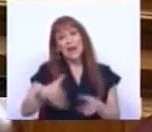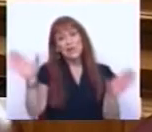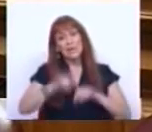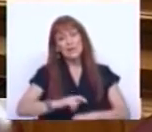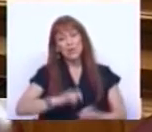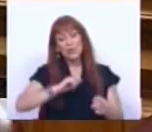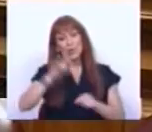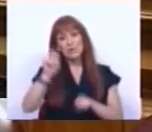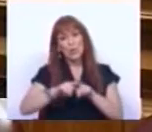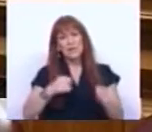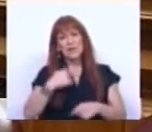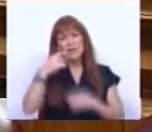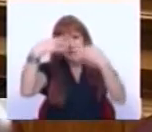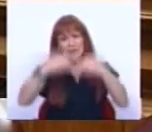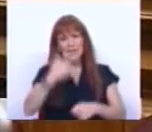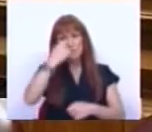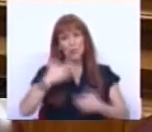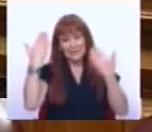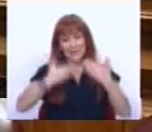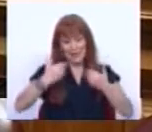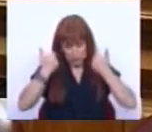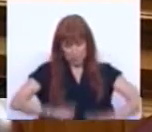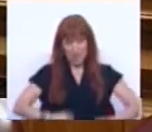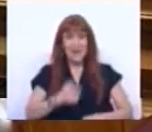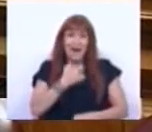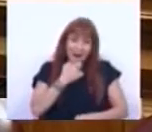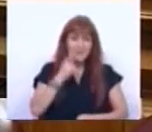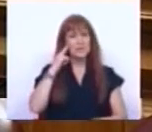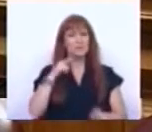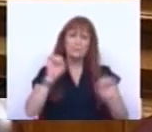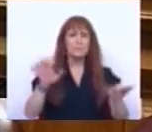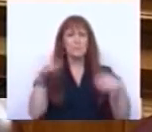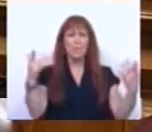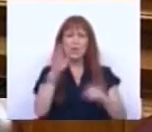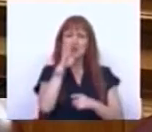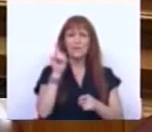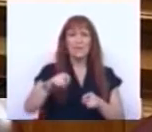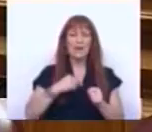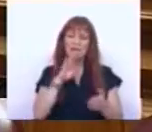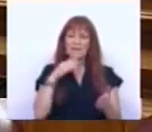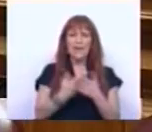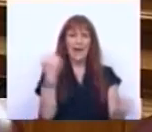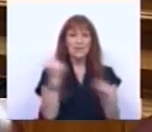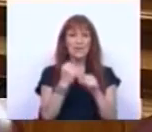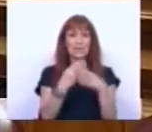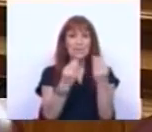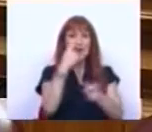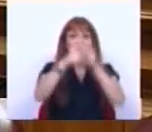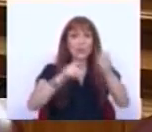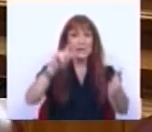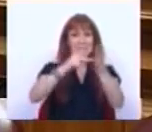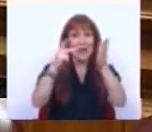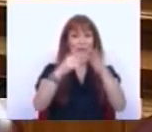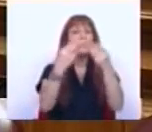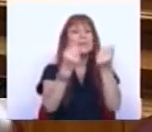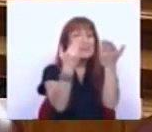no respeito da dignidade humana e dos direitos humanos, o que só é objetivamente possível se também dotarmos os serviços de meios humanos, técnicos